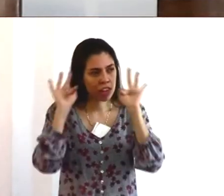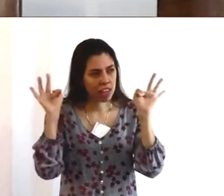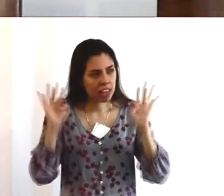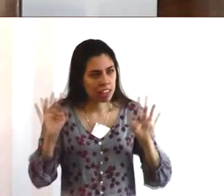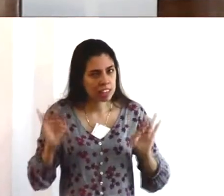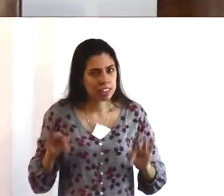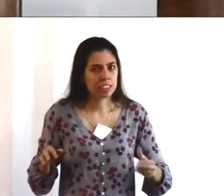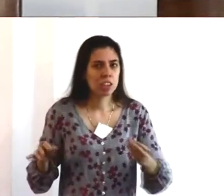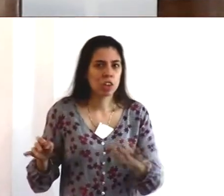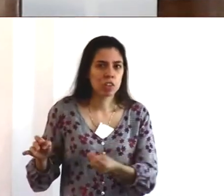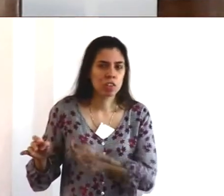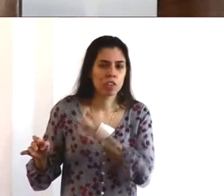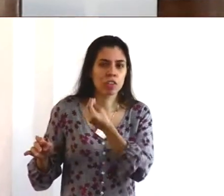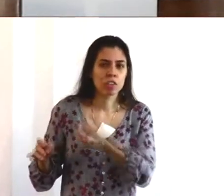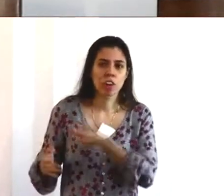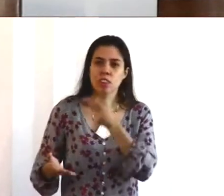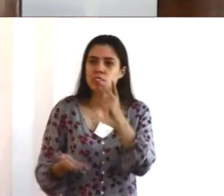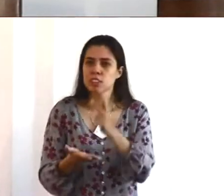felizes para sempre.